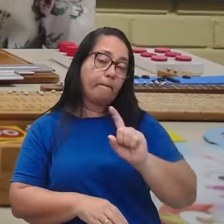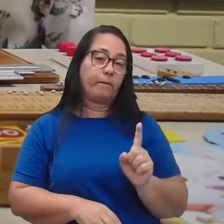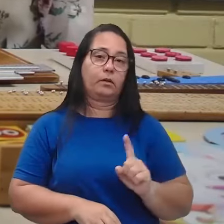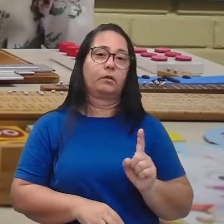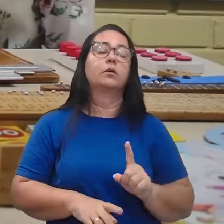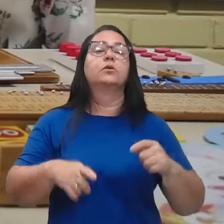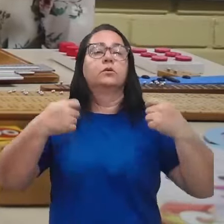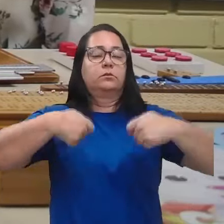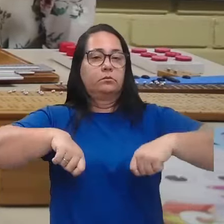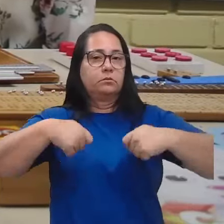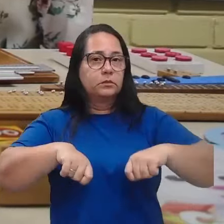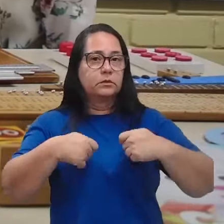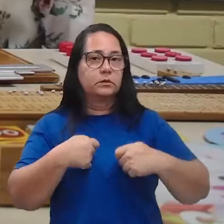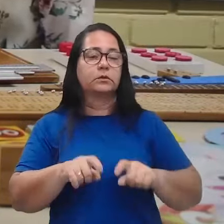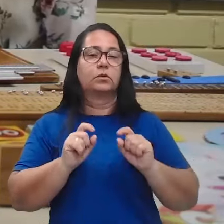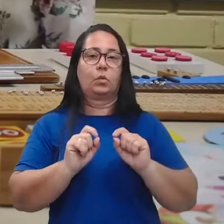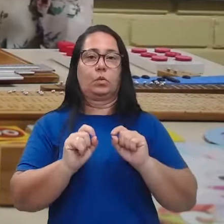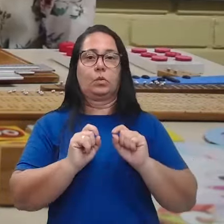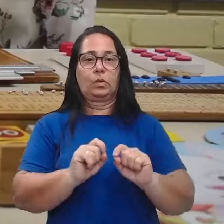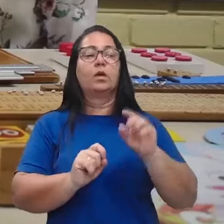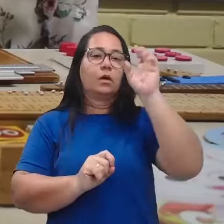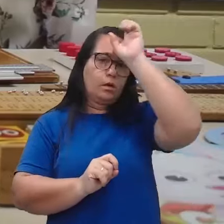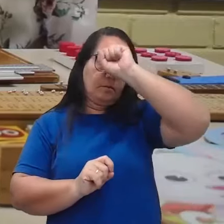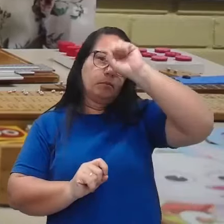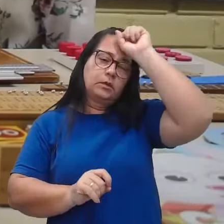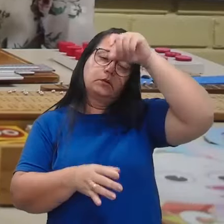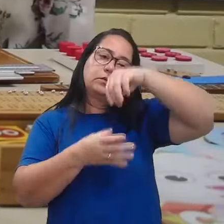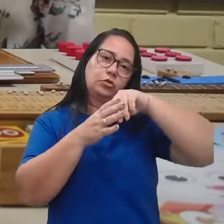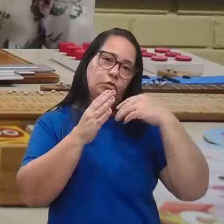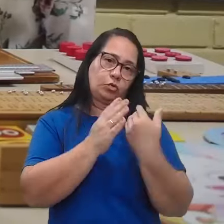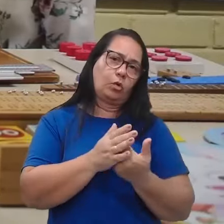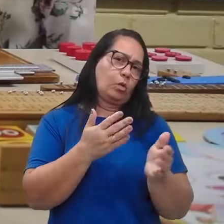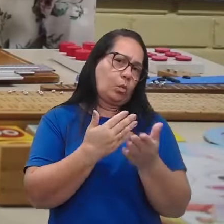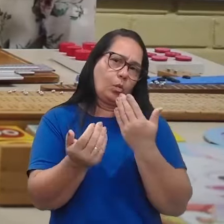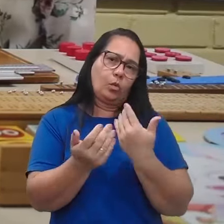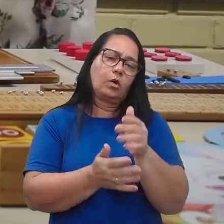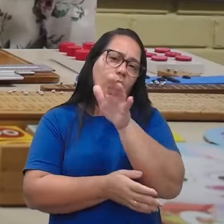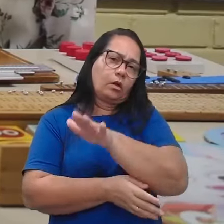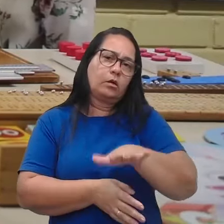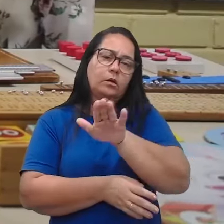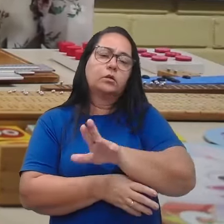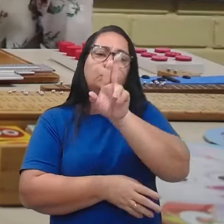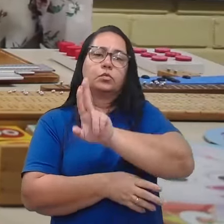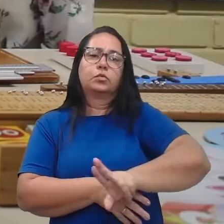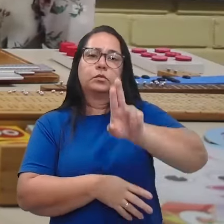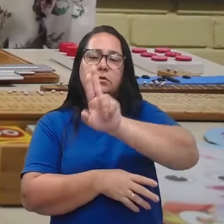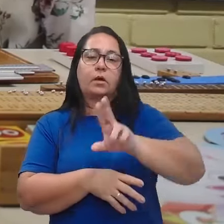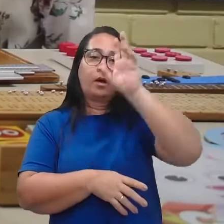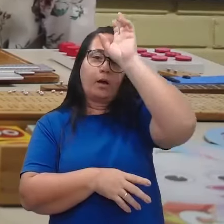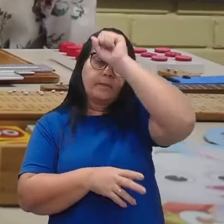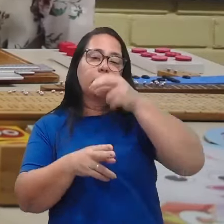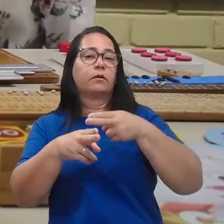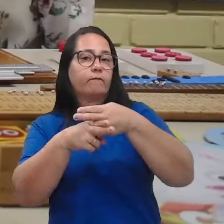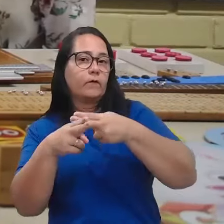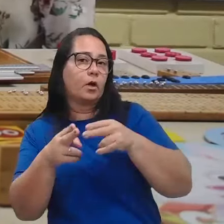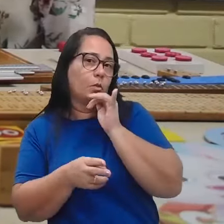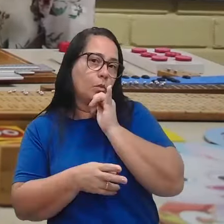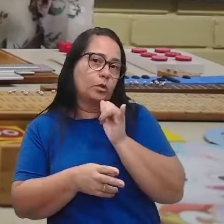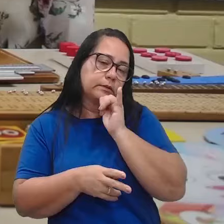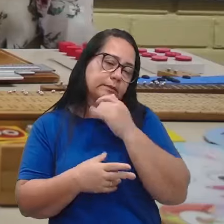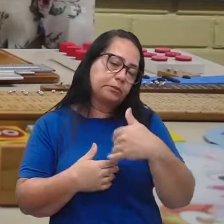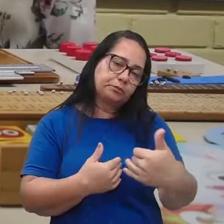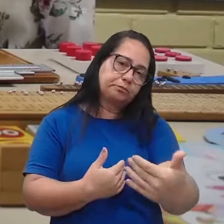que a própria sorte da gente aprender, das próprias crianças aprenderem também a usar o material, como a faca, por exemplo, e assim por